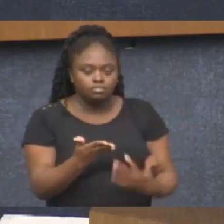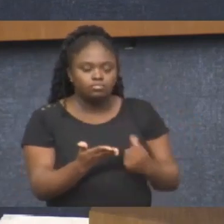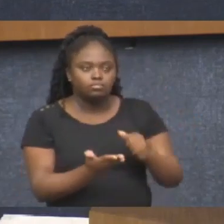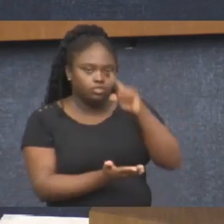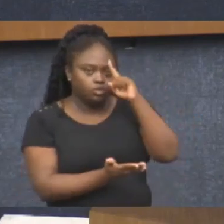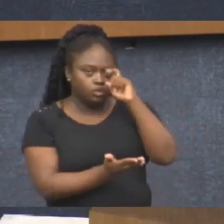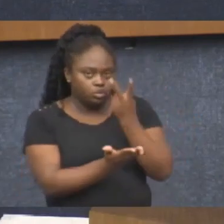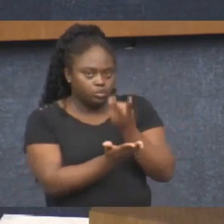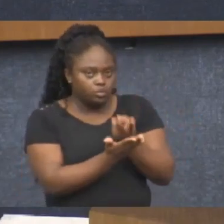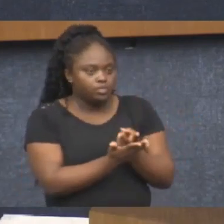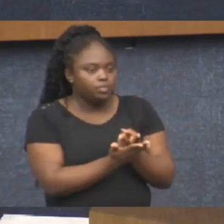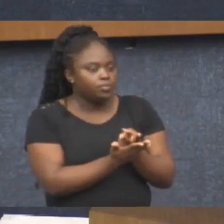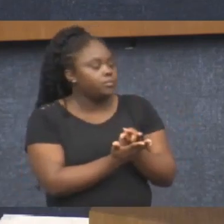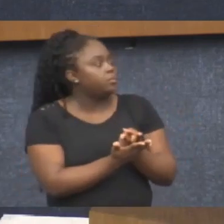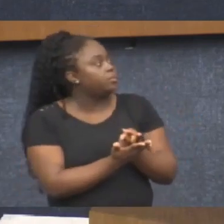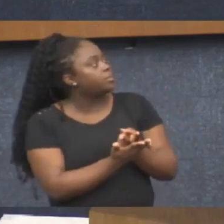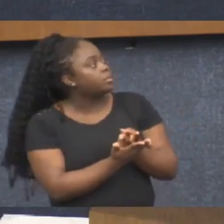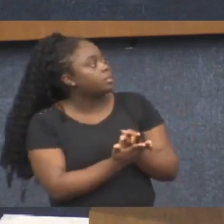internação,